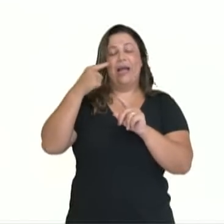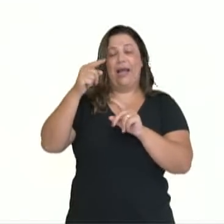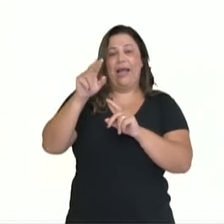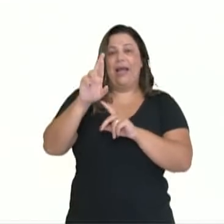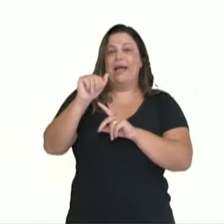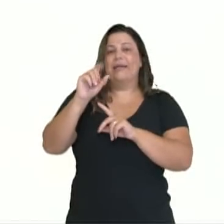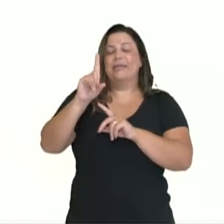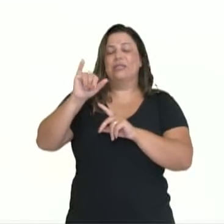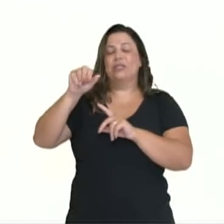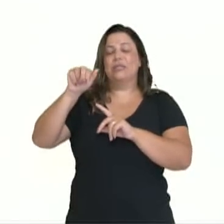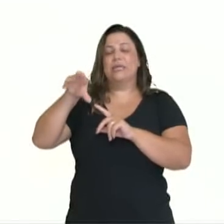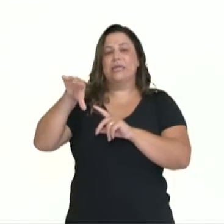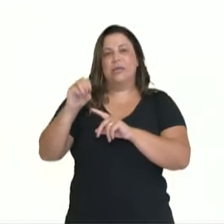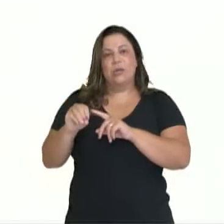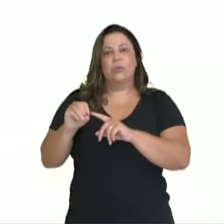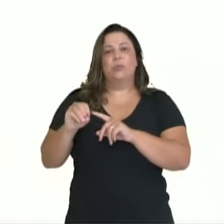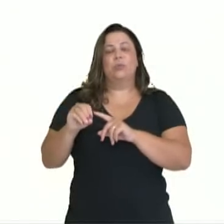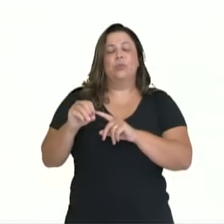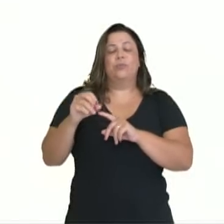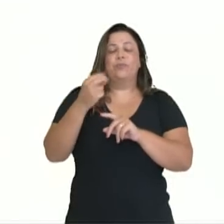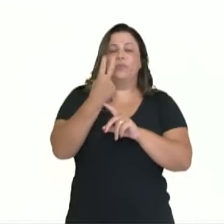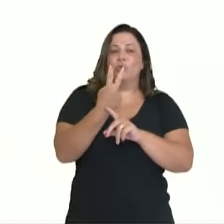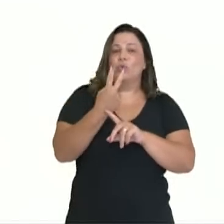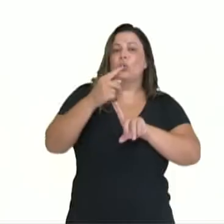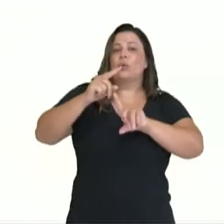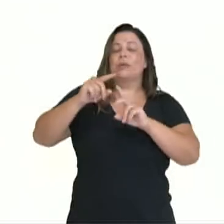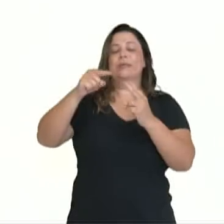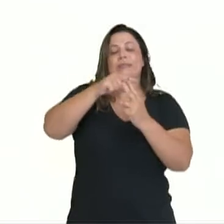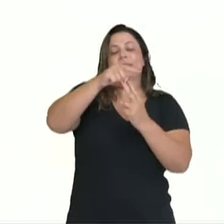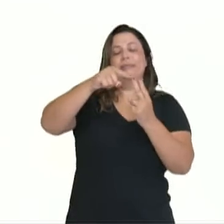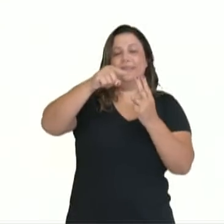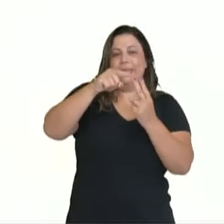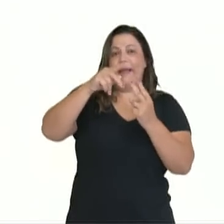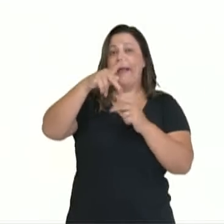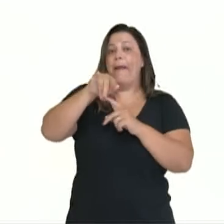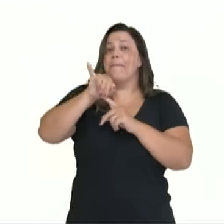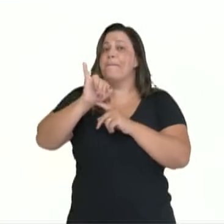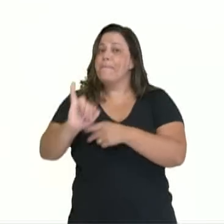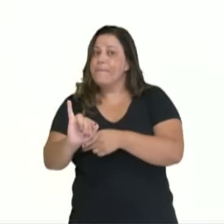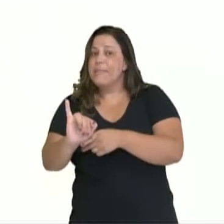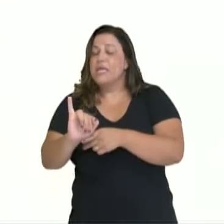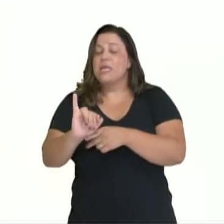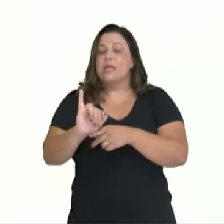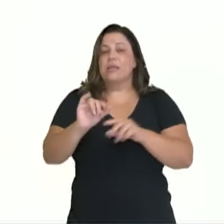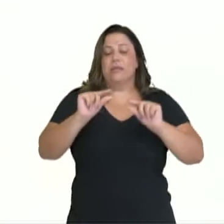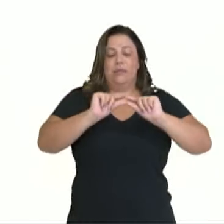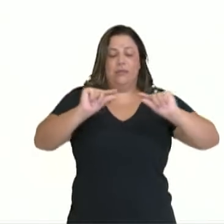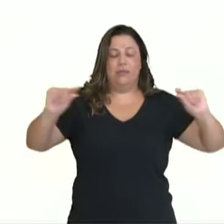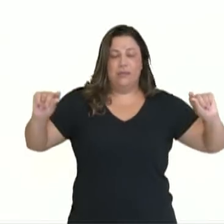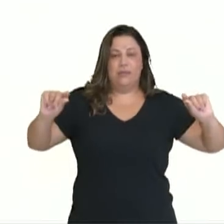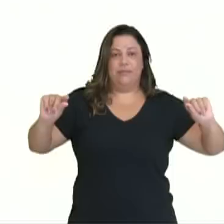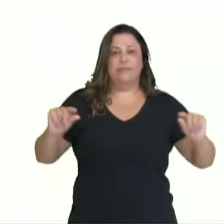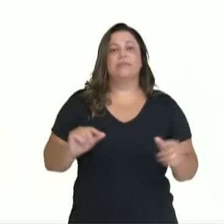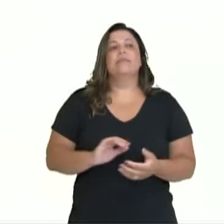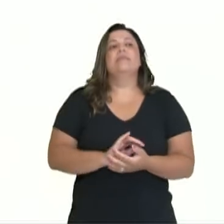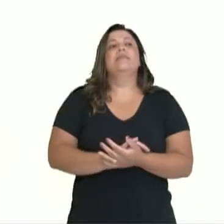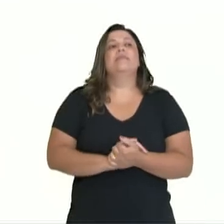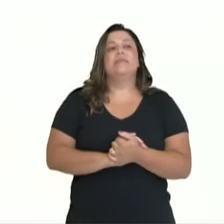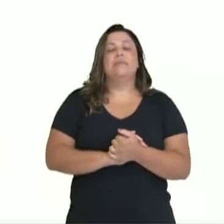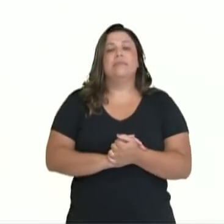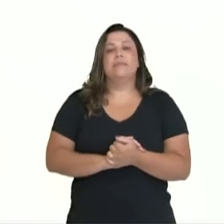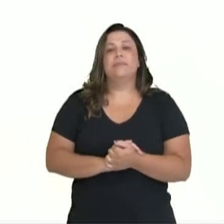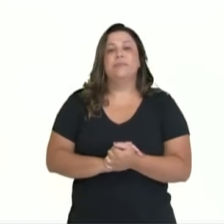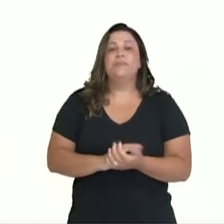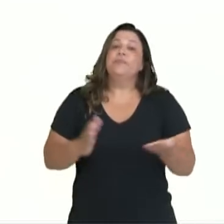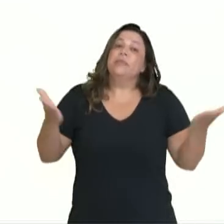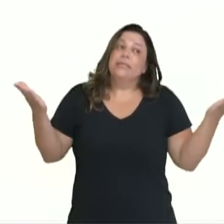o 360 por 2π, que é a unidade de medida em radianos para ângulos, ok? Então,